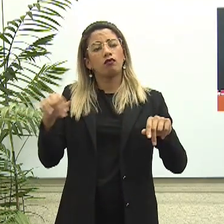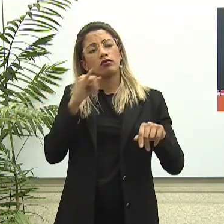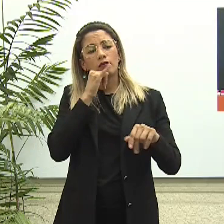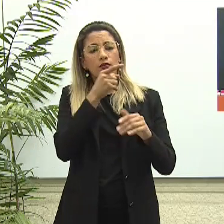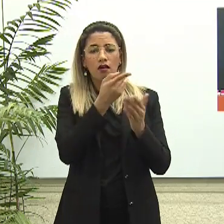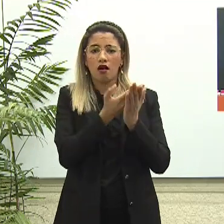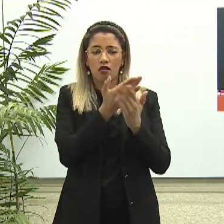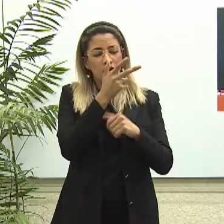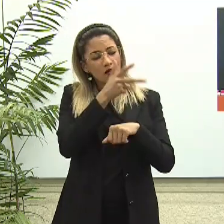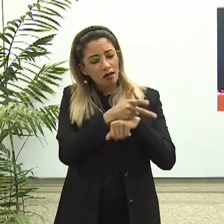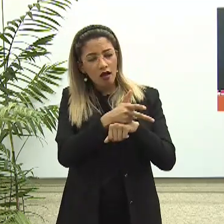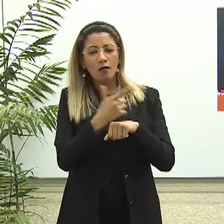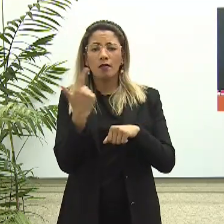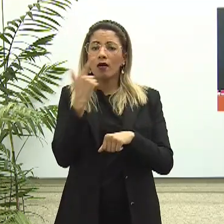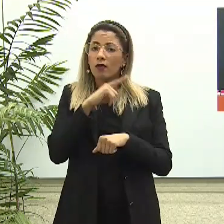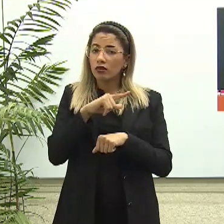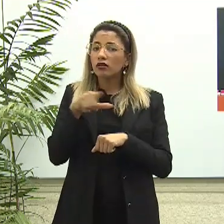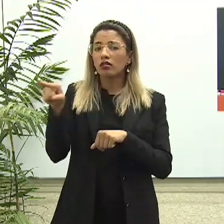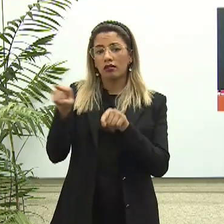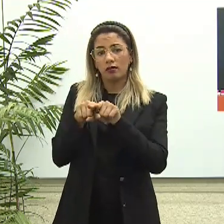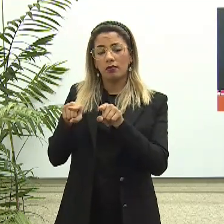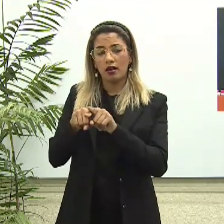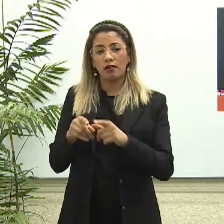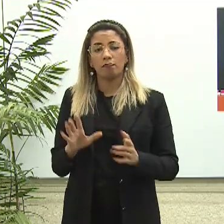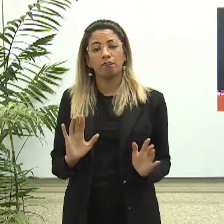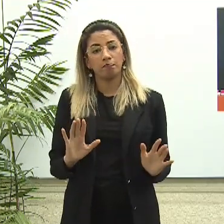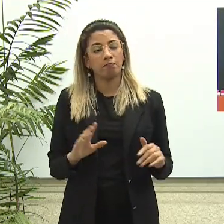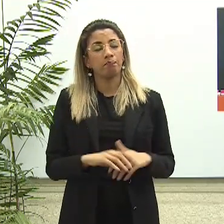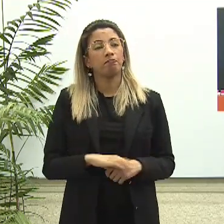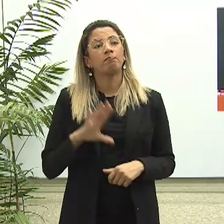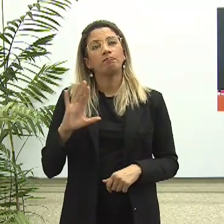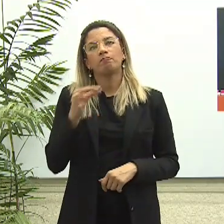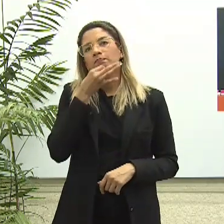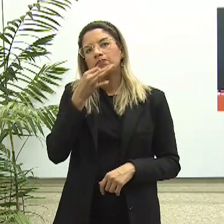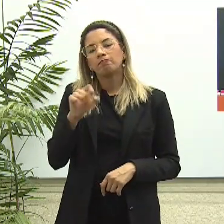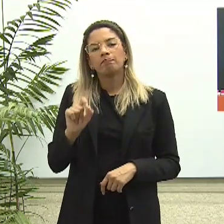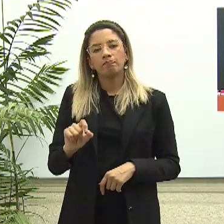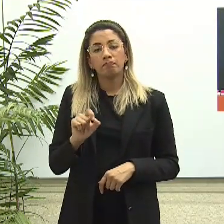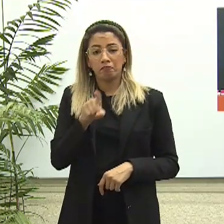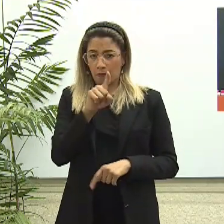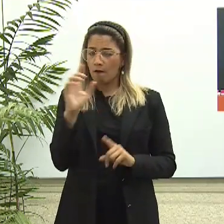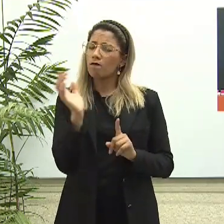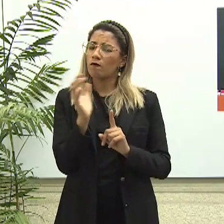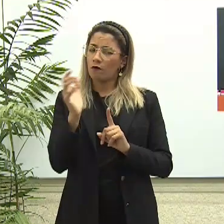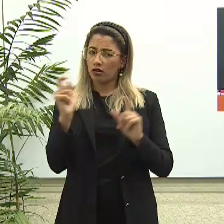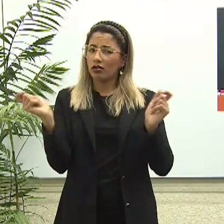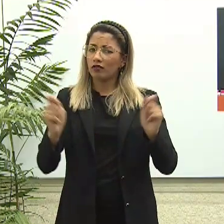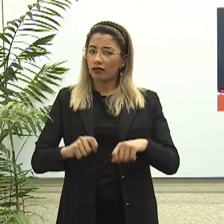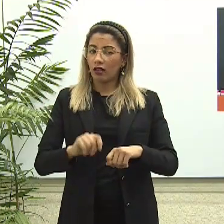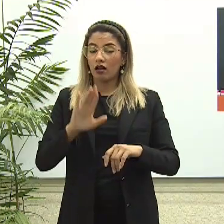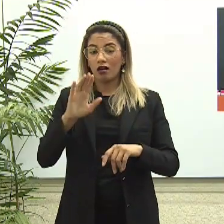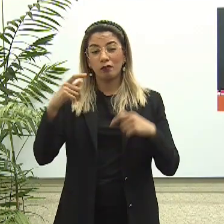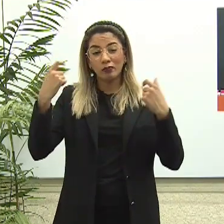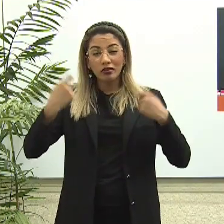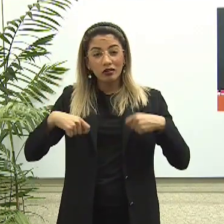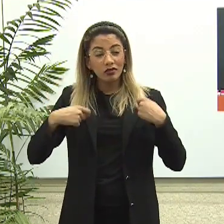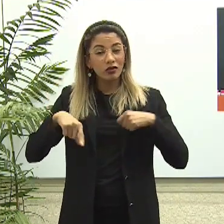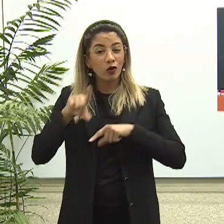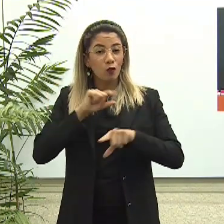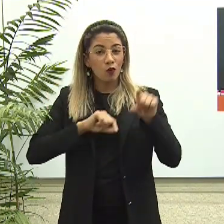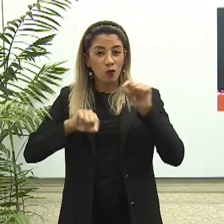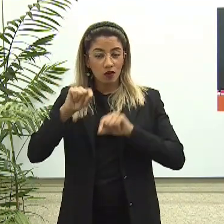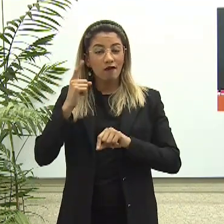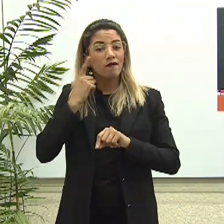eh a nossa hipótese é que e é possível influenciar nesse processo Mas ou a gente discute seriamente os